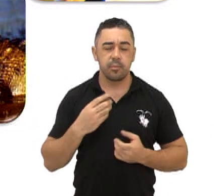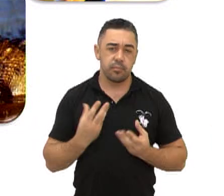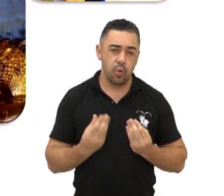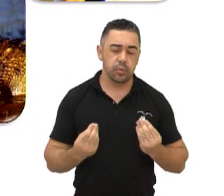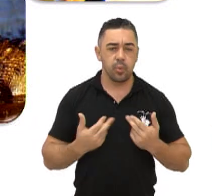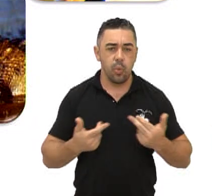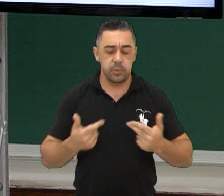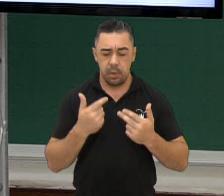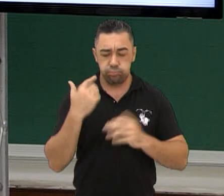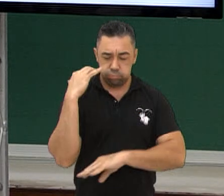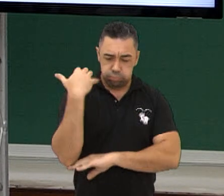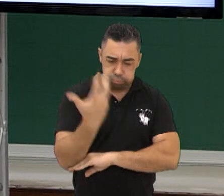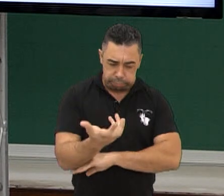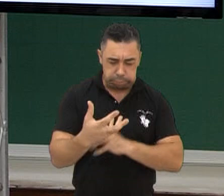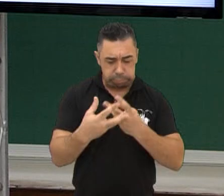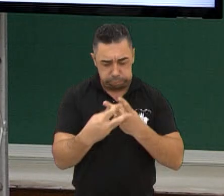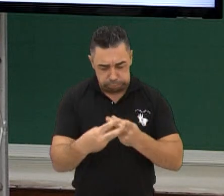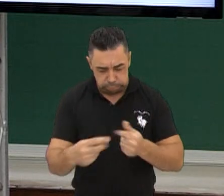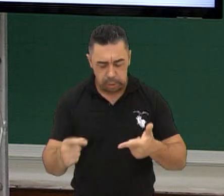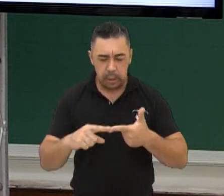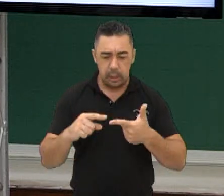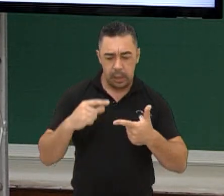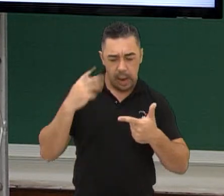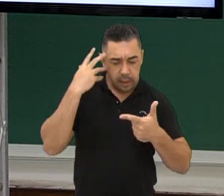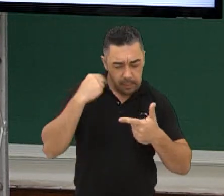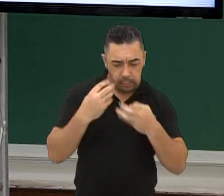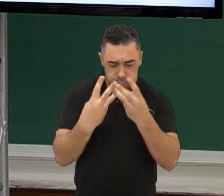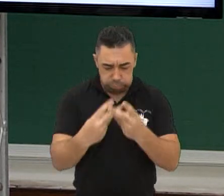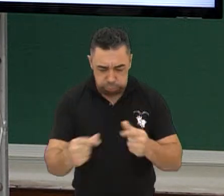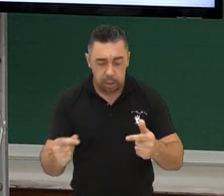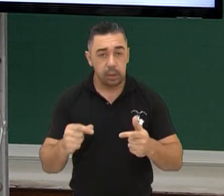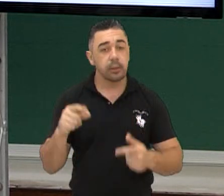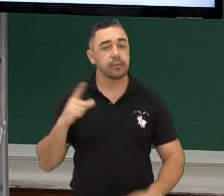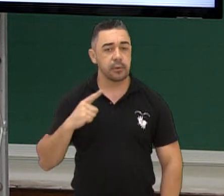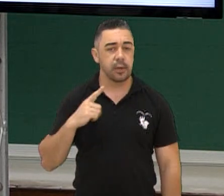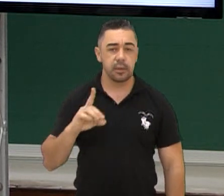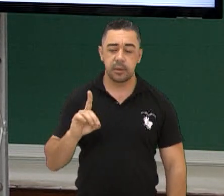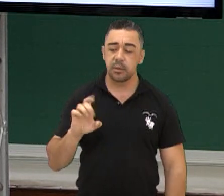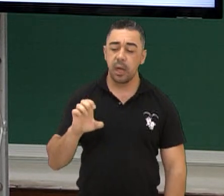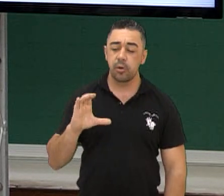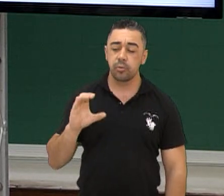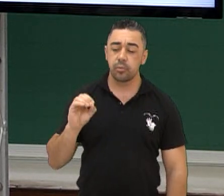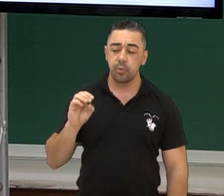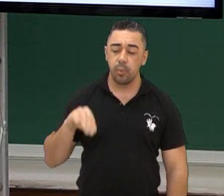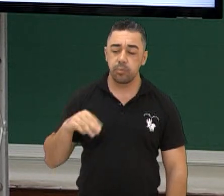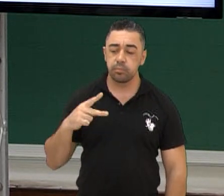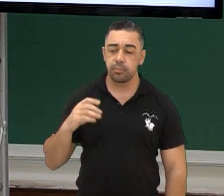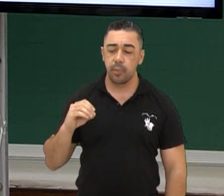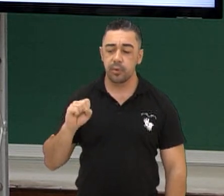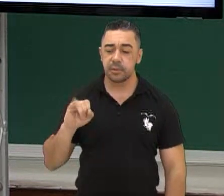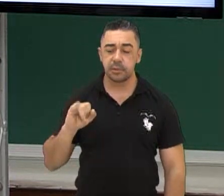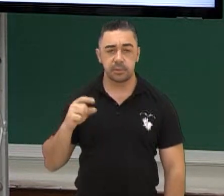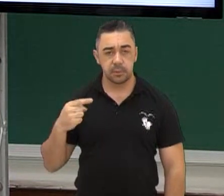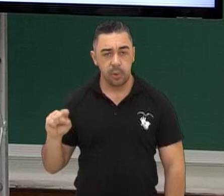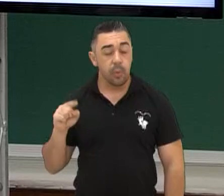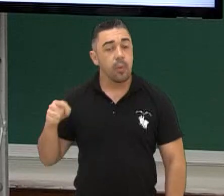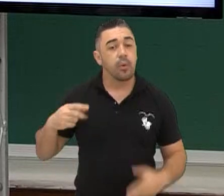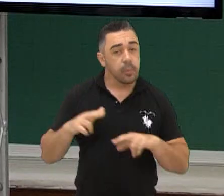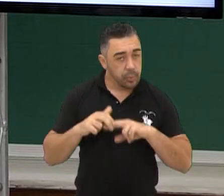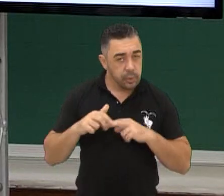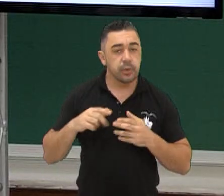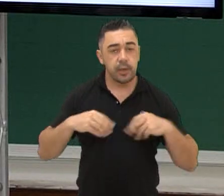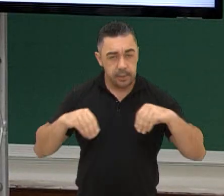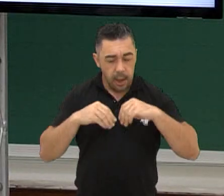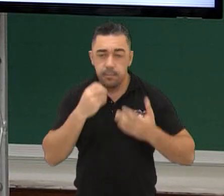Então, o solo, por si só, ele já é fértil. E ainda tem muita decomposição de matéria orgânica. Então, esse solo é muito fértil